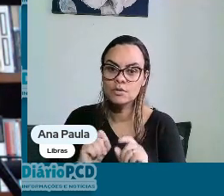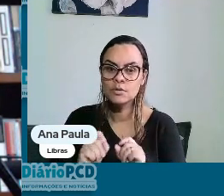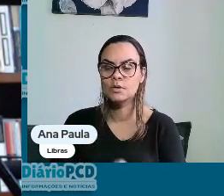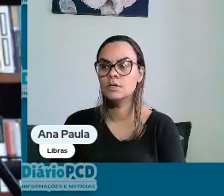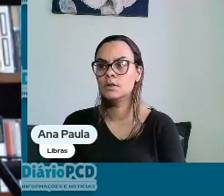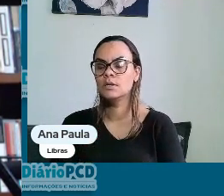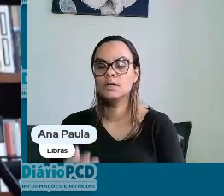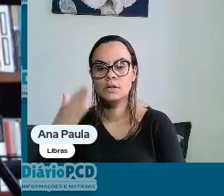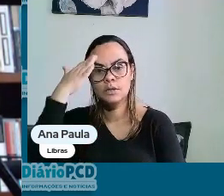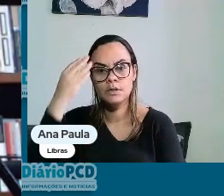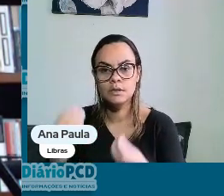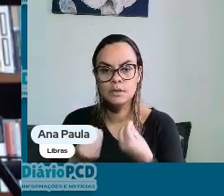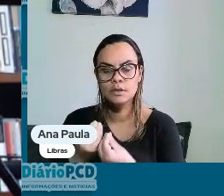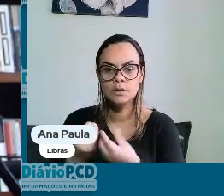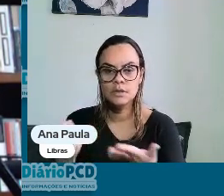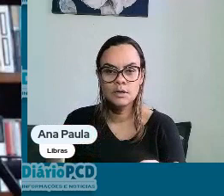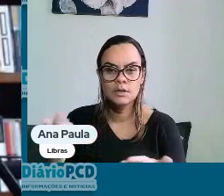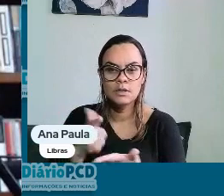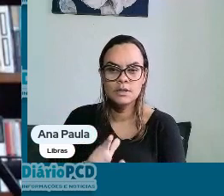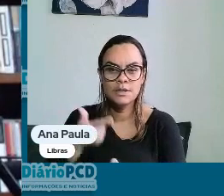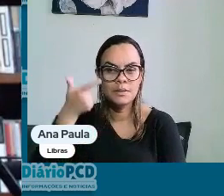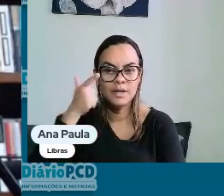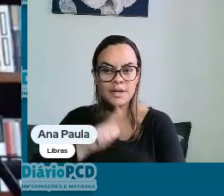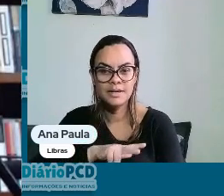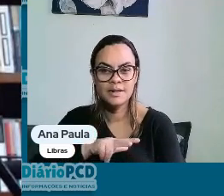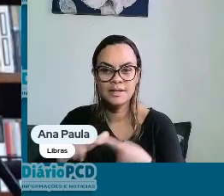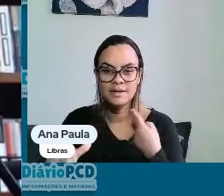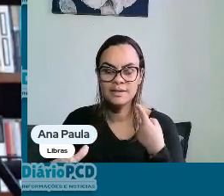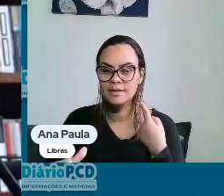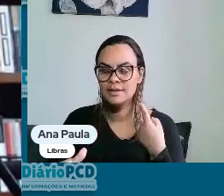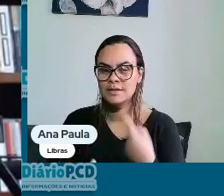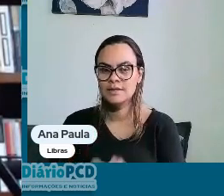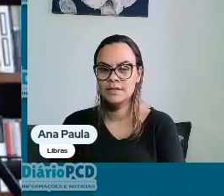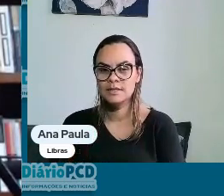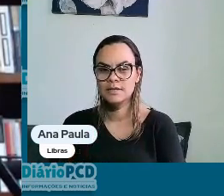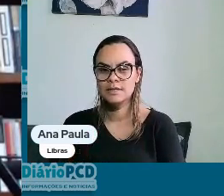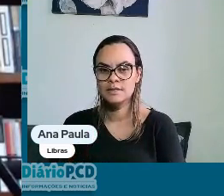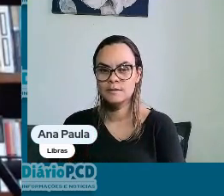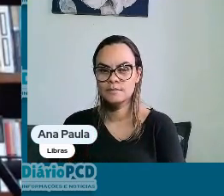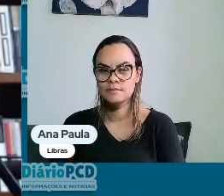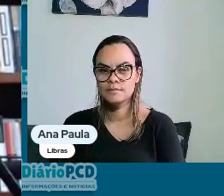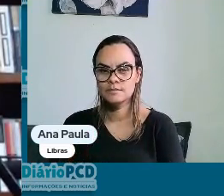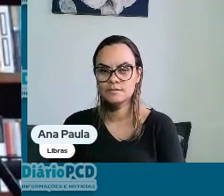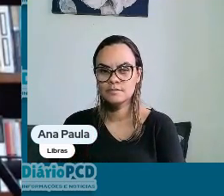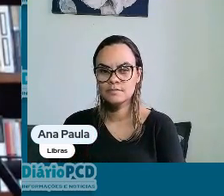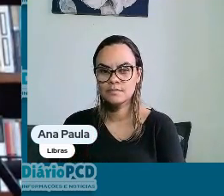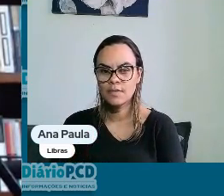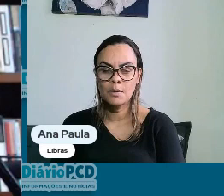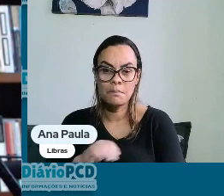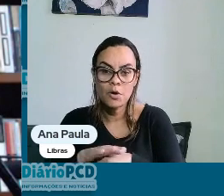de saber como é que vão aplicar e cortar despesas. E a forma de cortar é como enxugar a